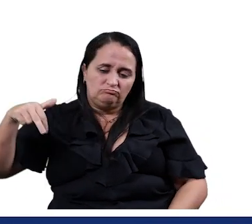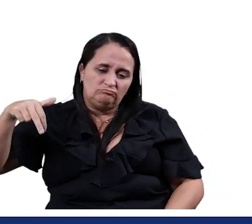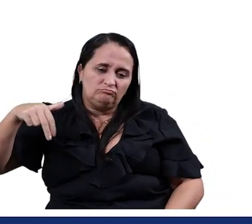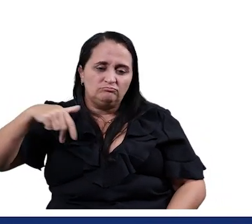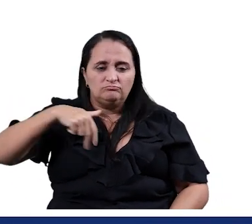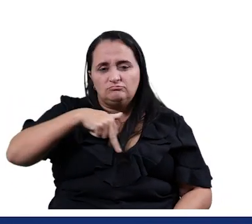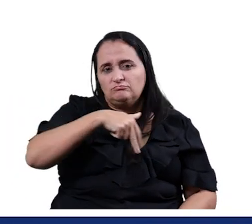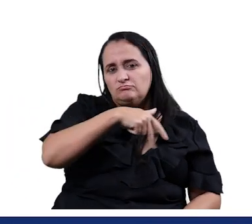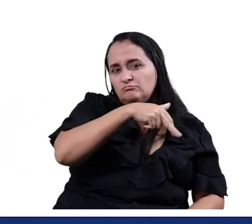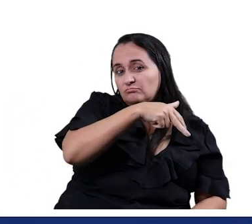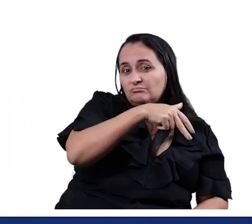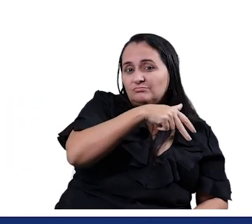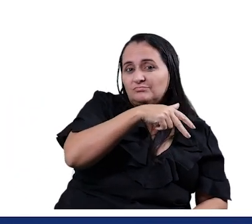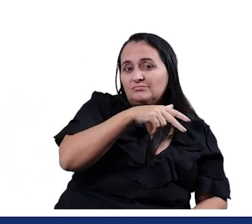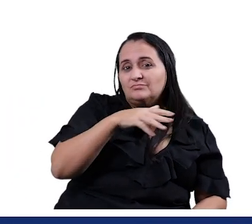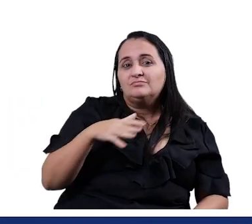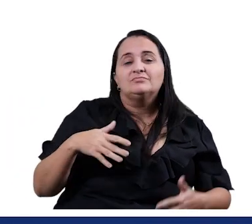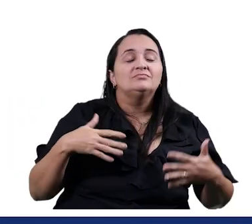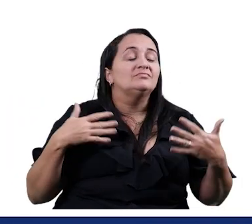Será que é eu?